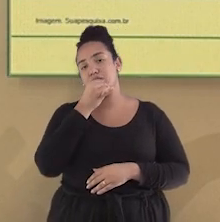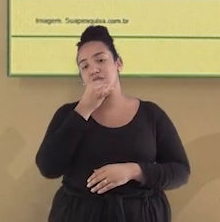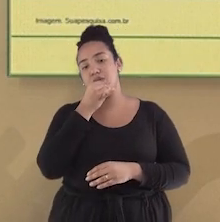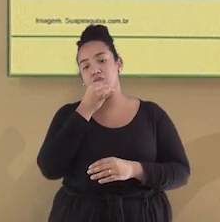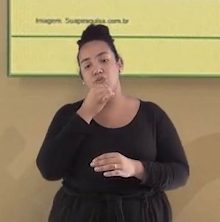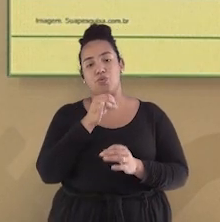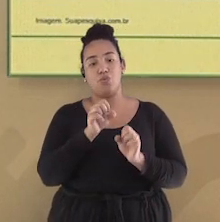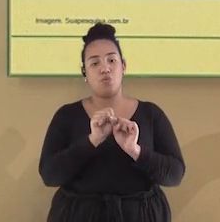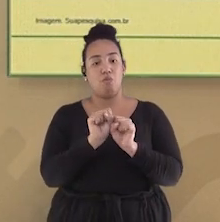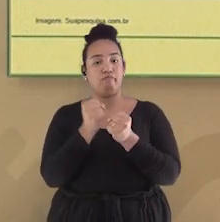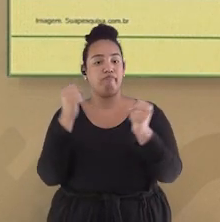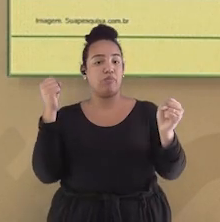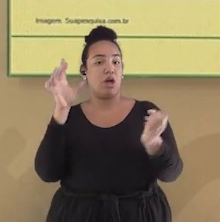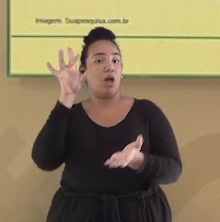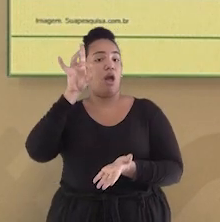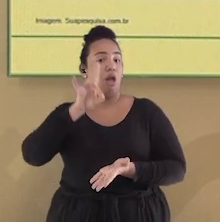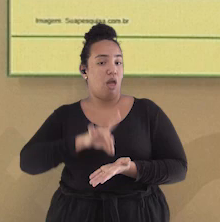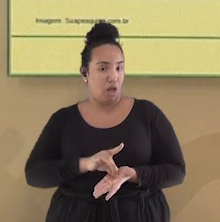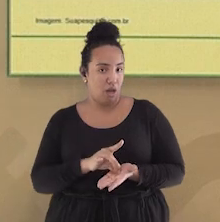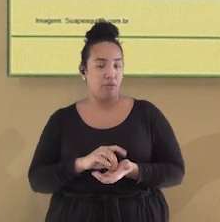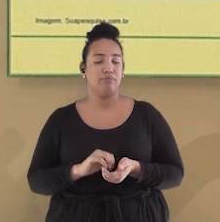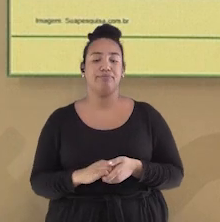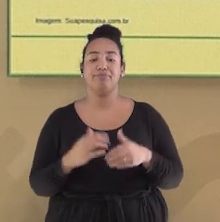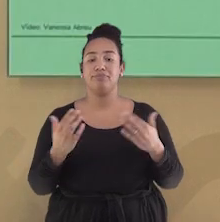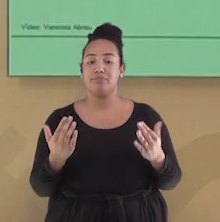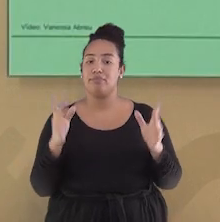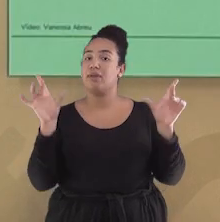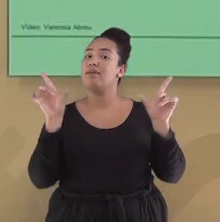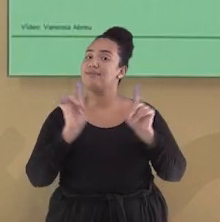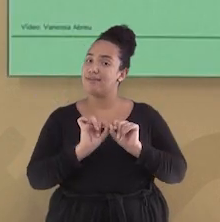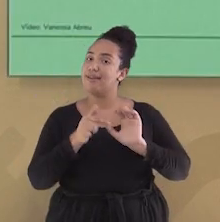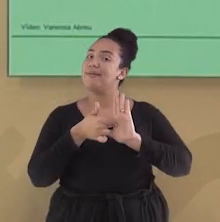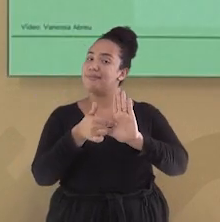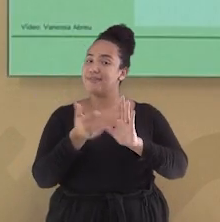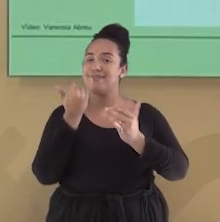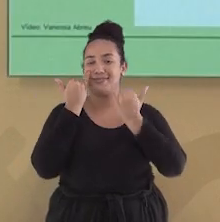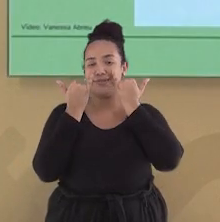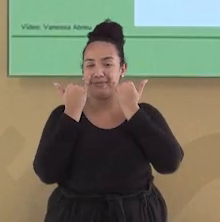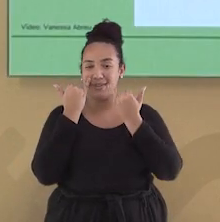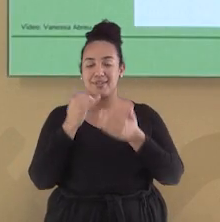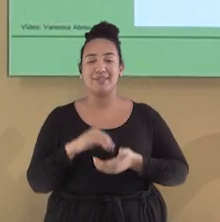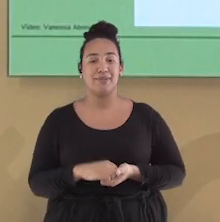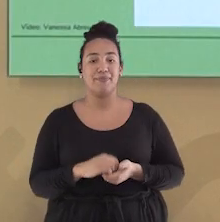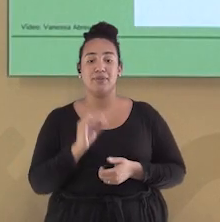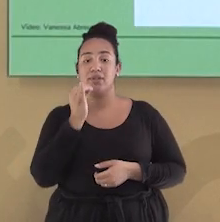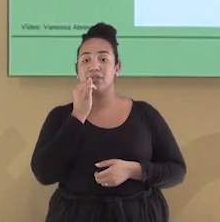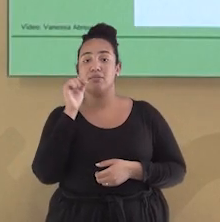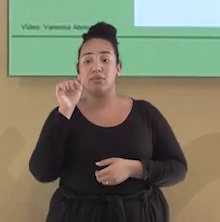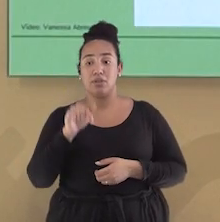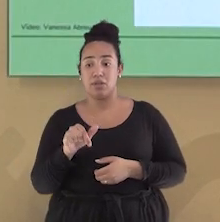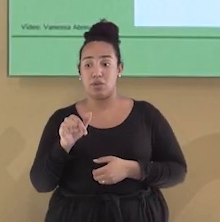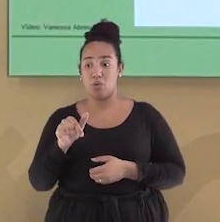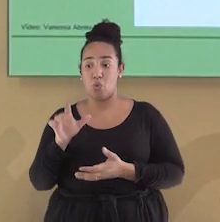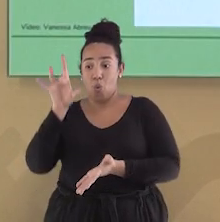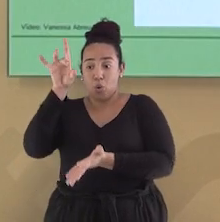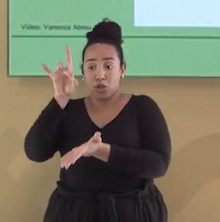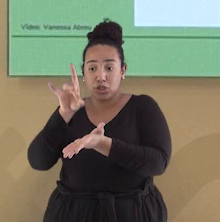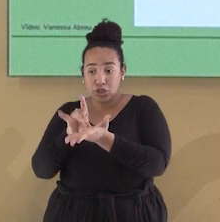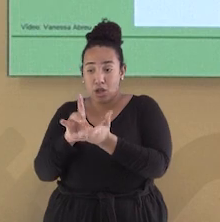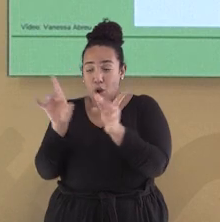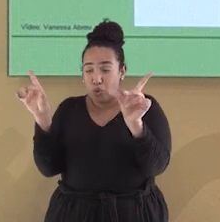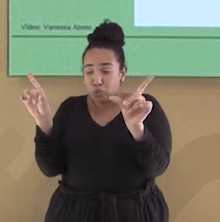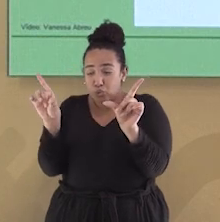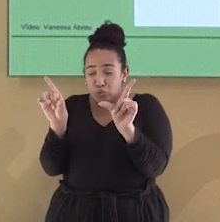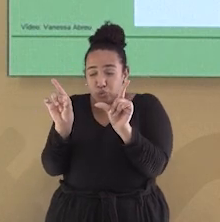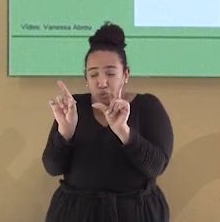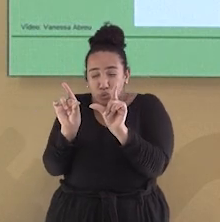não corresponde ao tamanho real. A escala nos apresenta essa informação. Quantas vezes